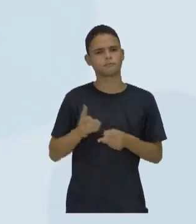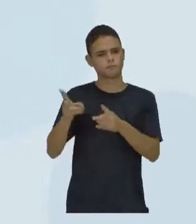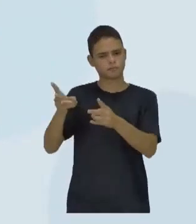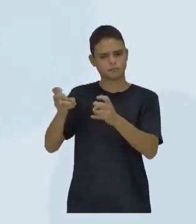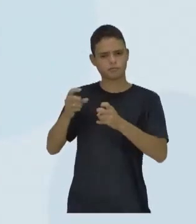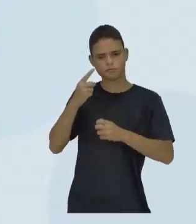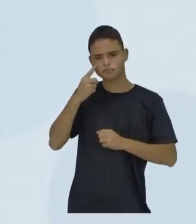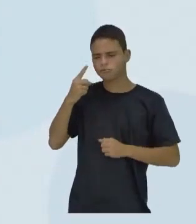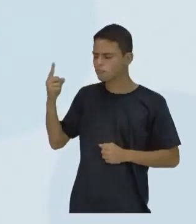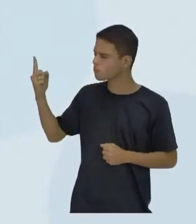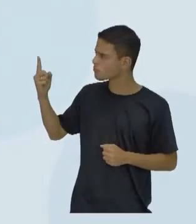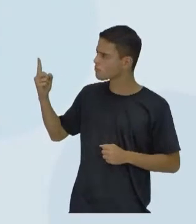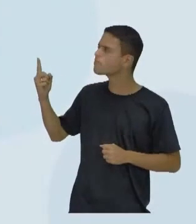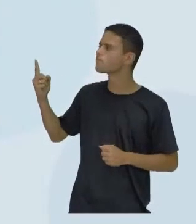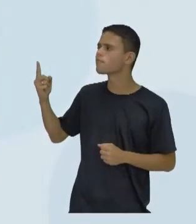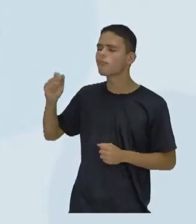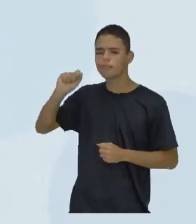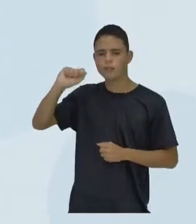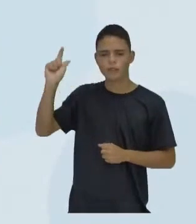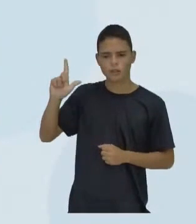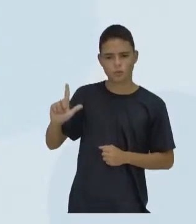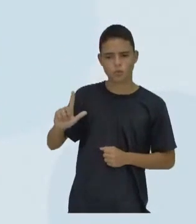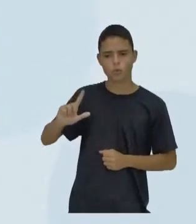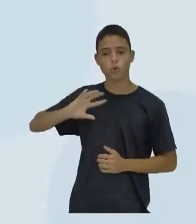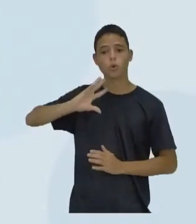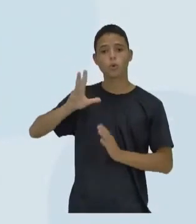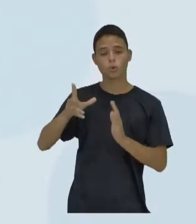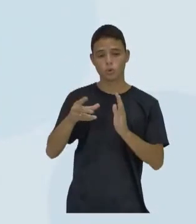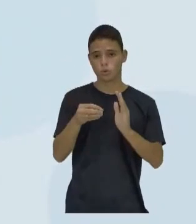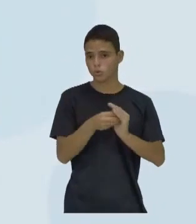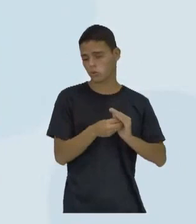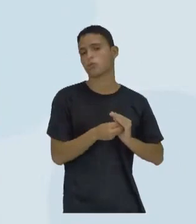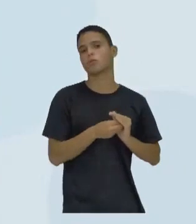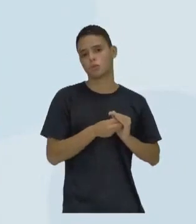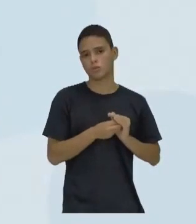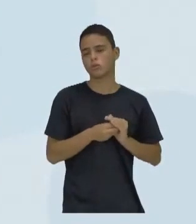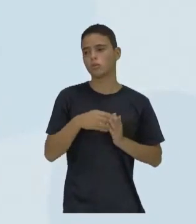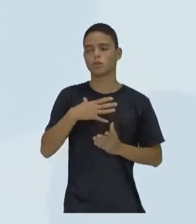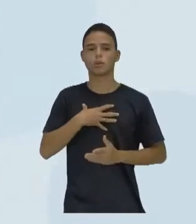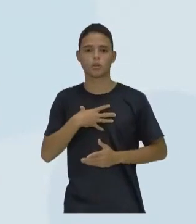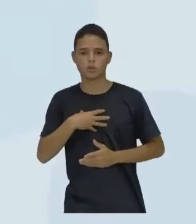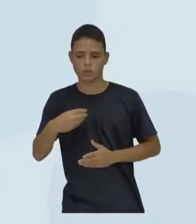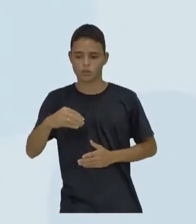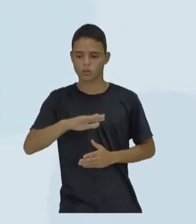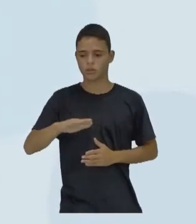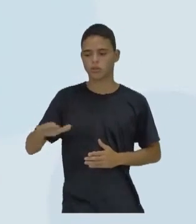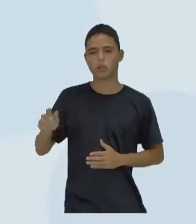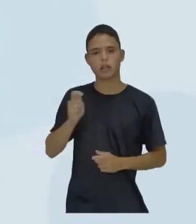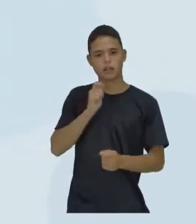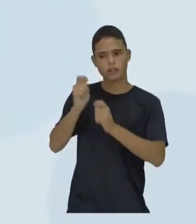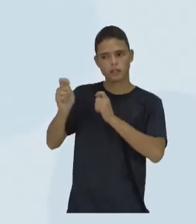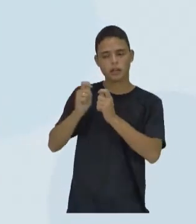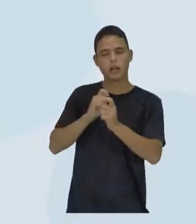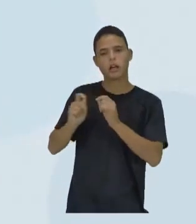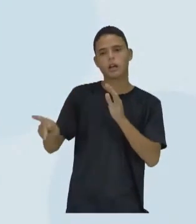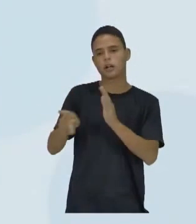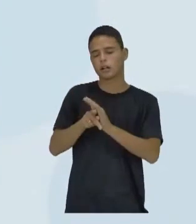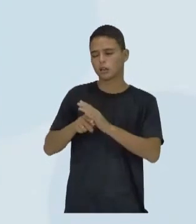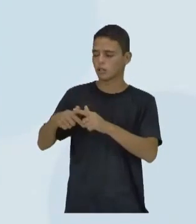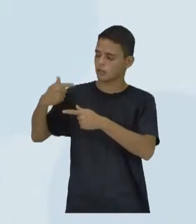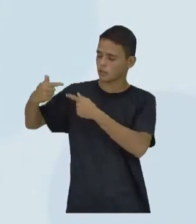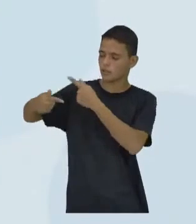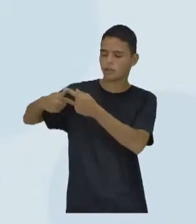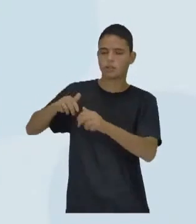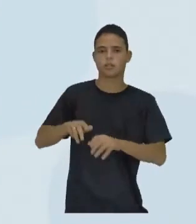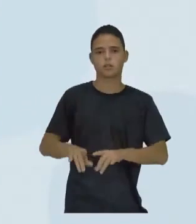em negrito aí, seus filhos entrevistados, ele está se referindo à geração canguru. Ou seja, quando eu falo a que termo se refere